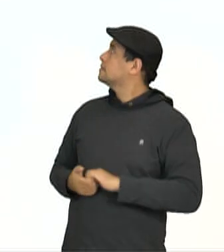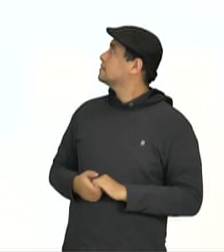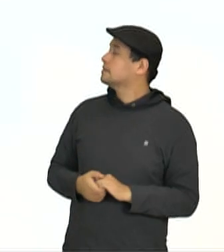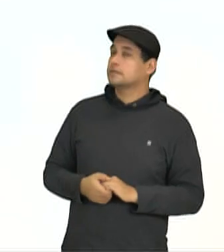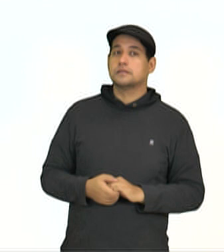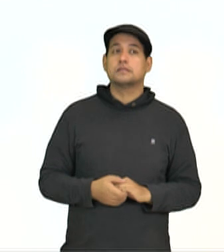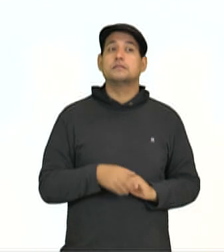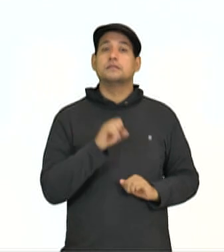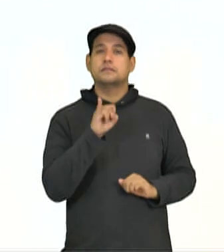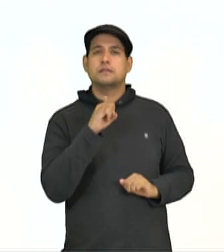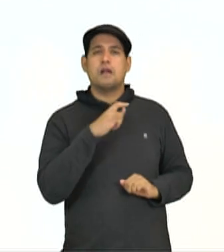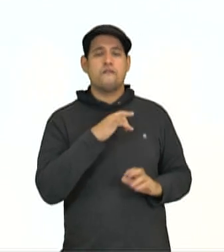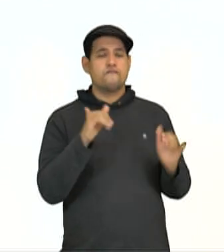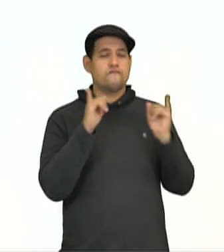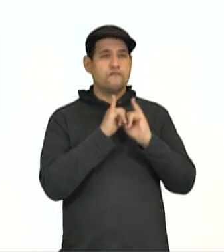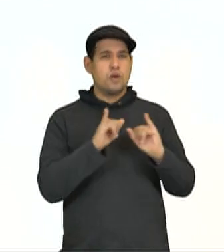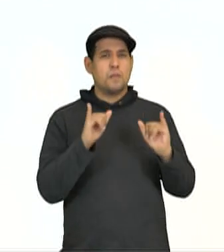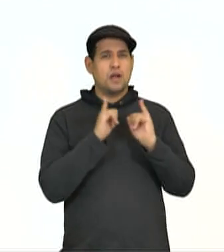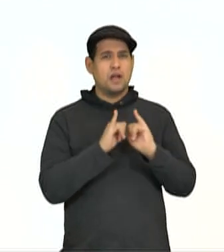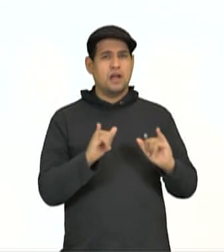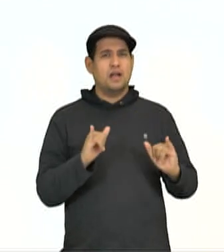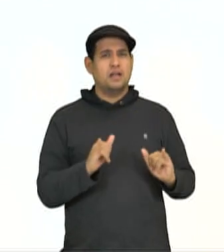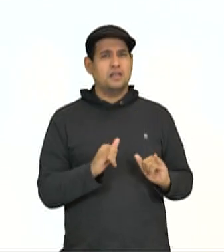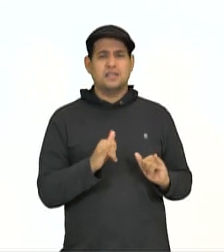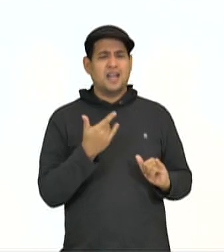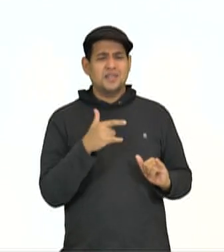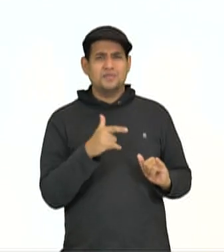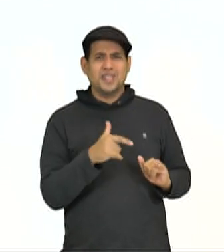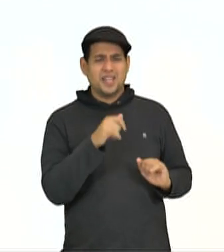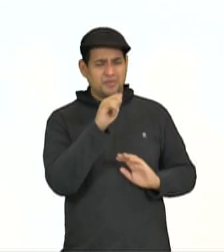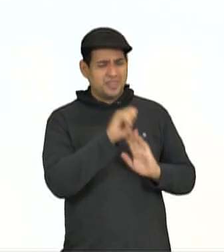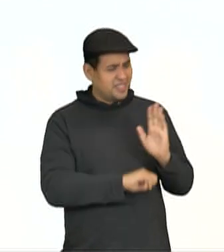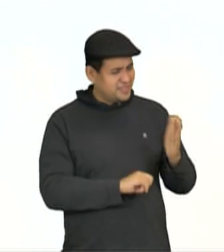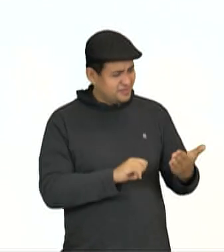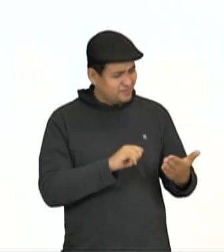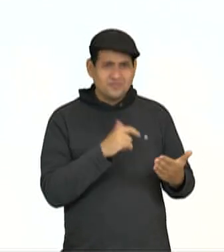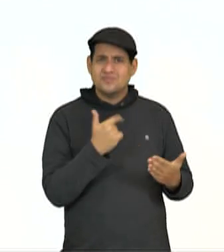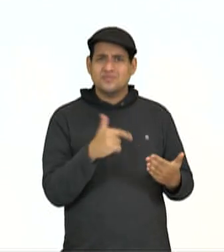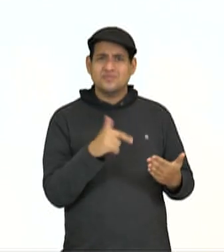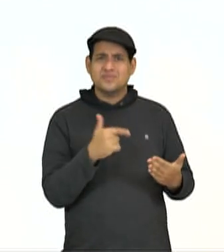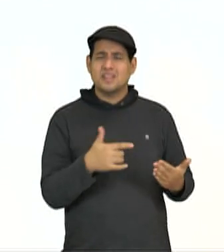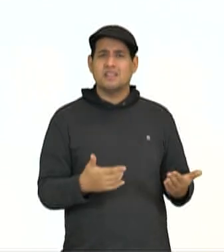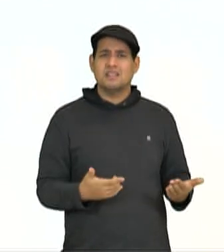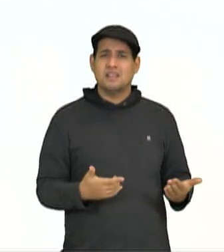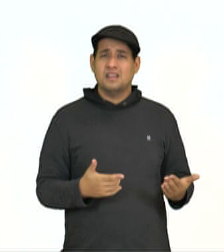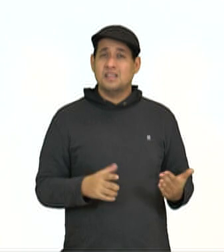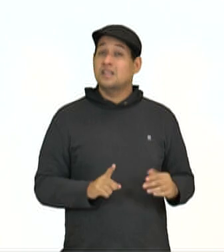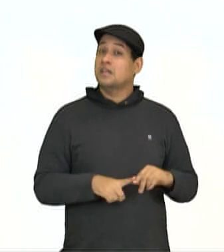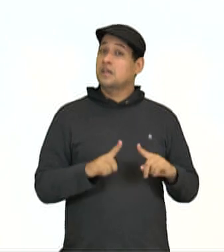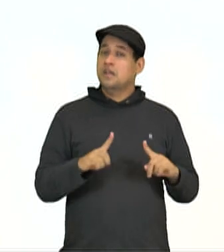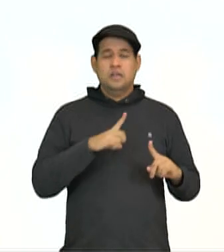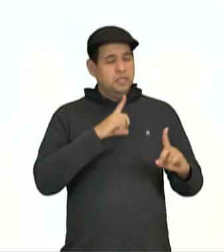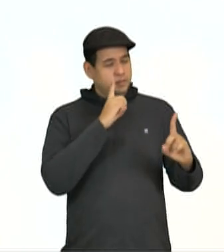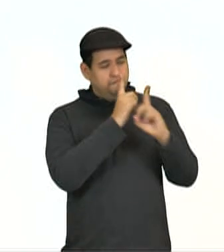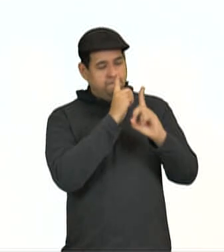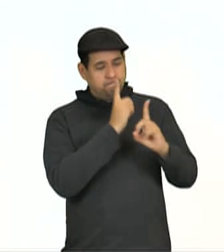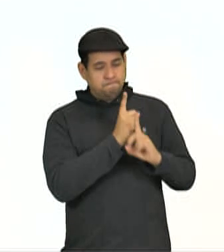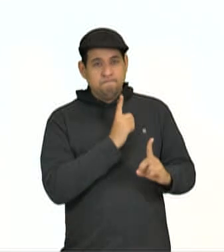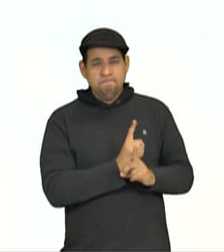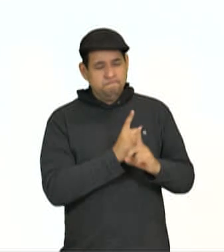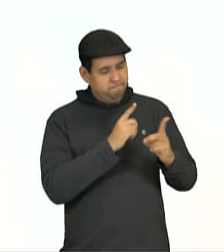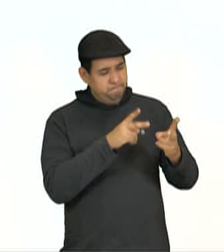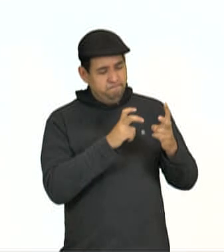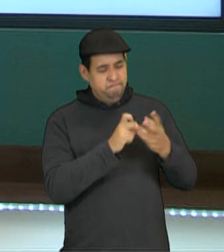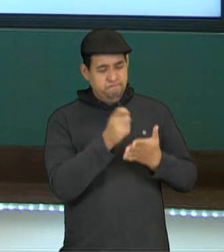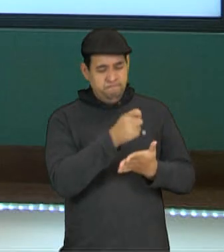uma dessas informações aqui mas não tem essa informação no texto, beleza, tá? Mas aquelas que você encontrar, você coloca